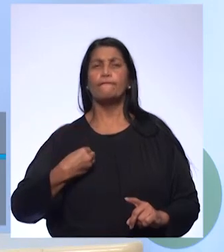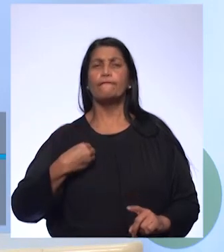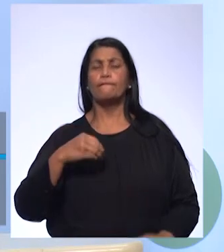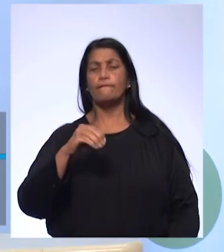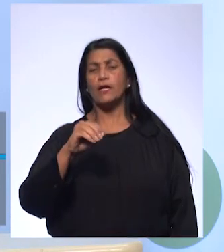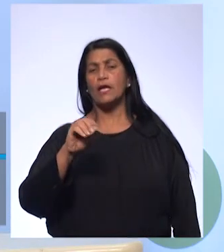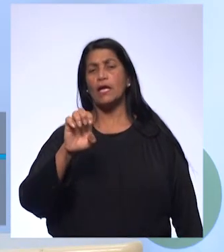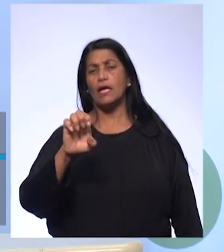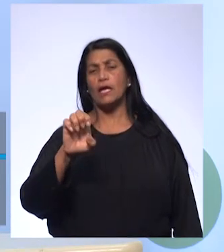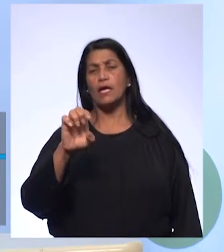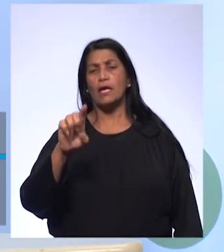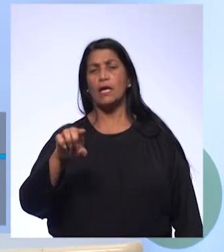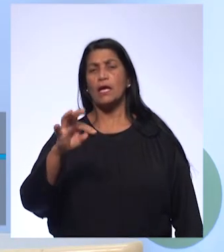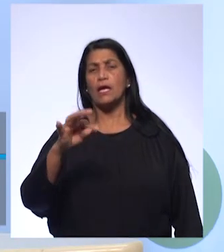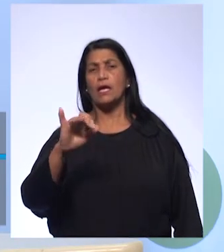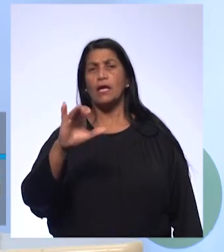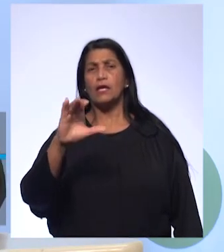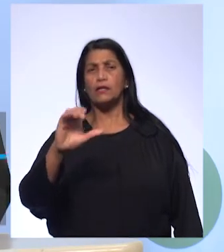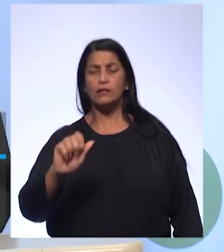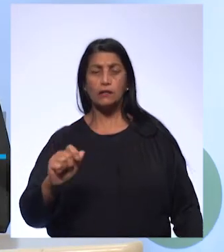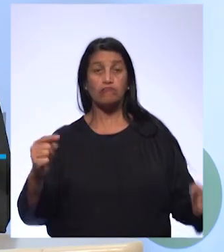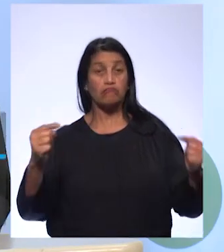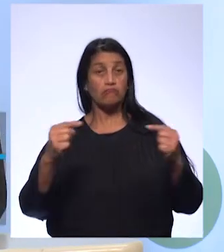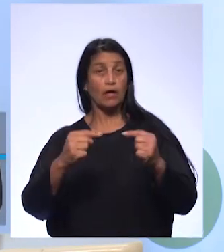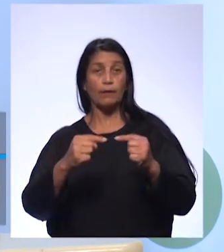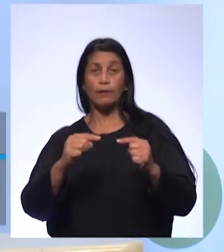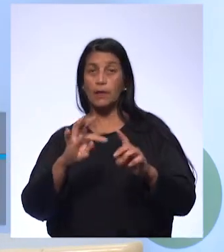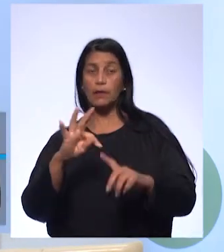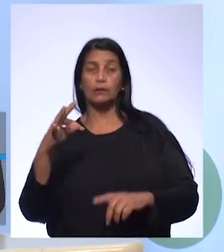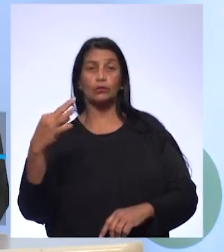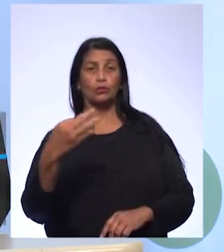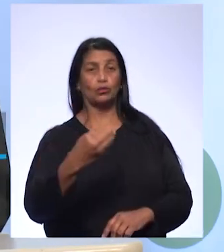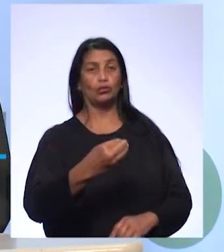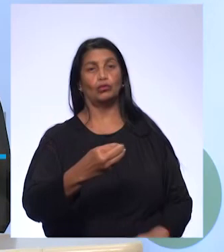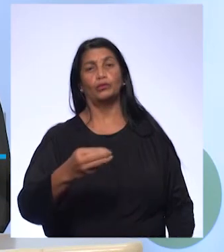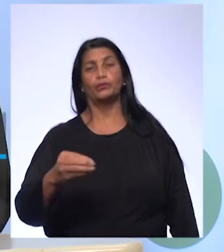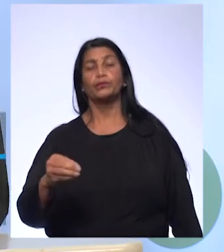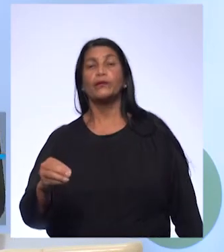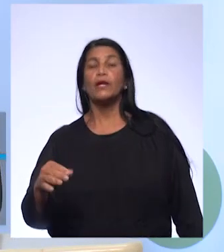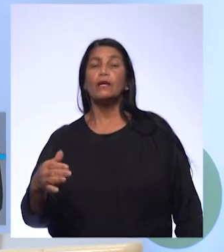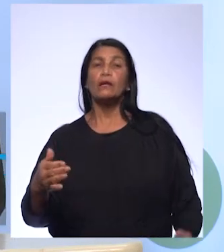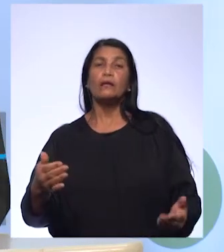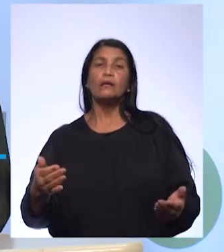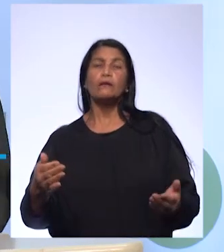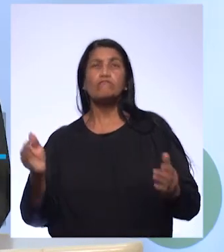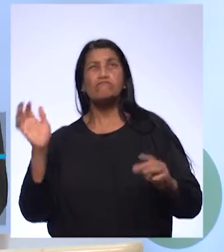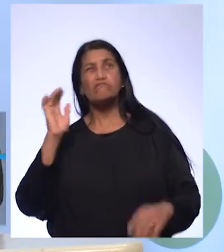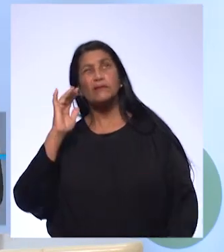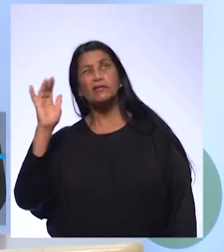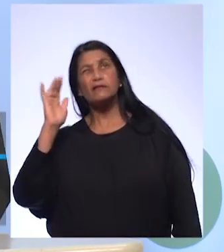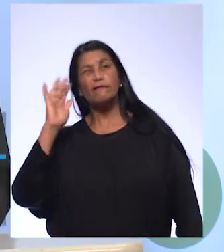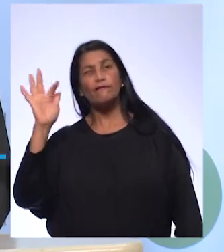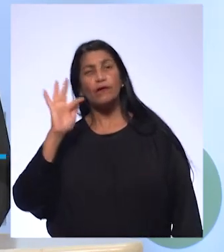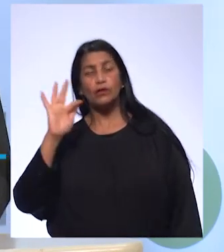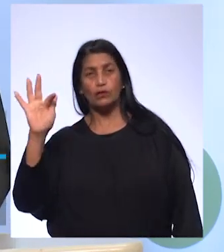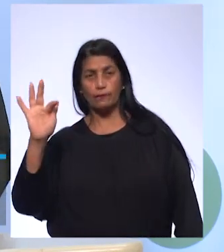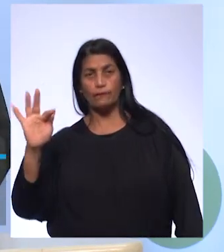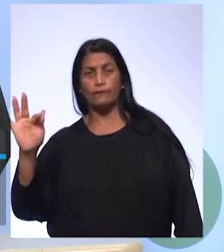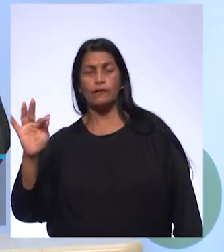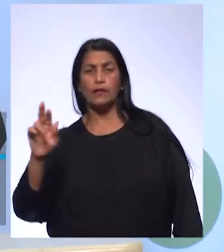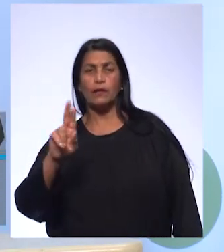ética coerente em todos os sentidos. Então, essa reflexão filosófica